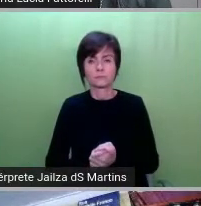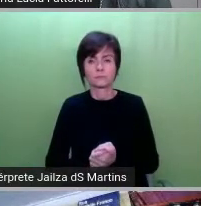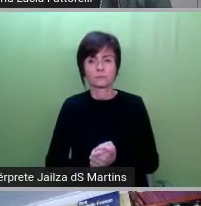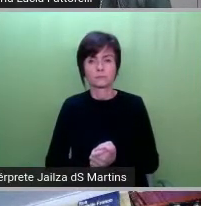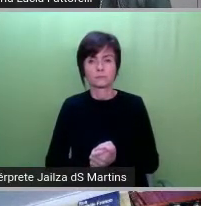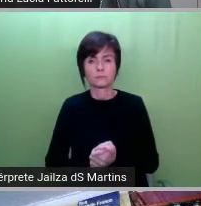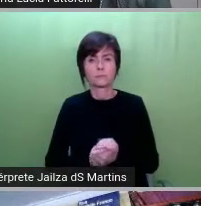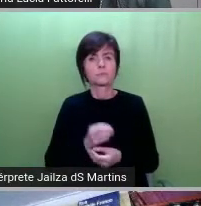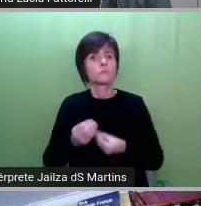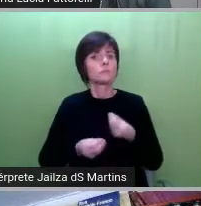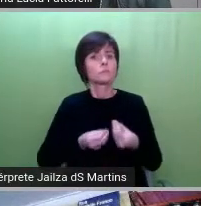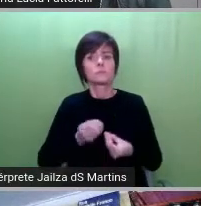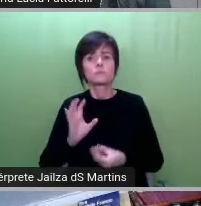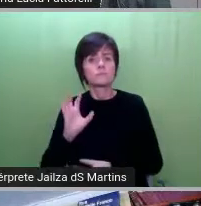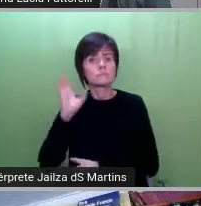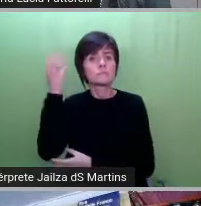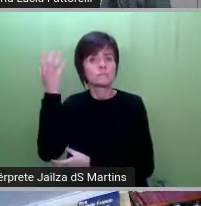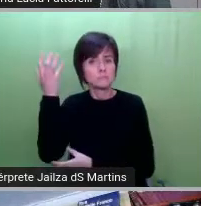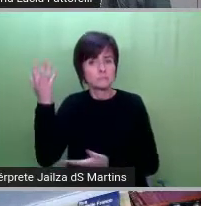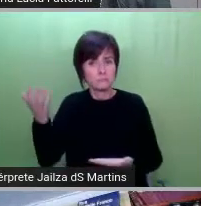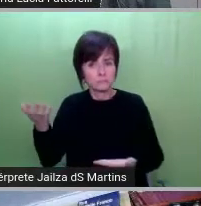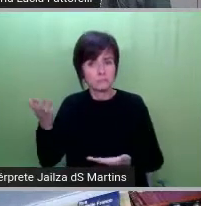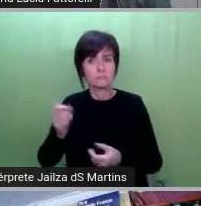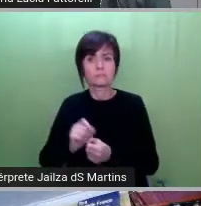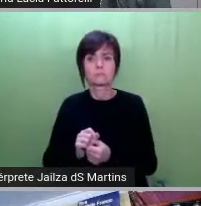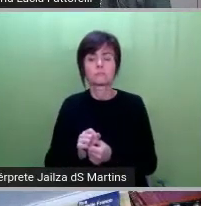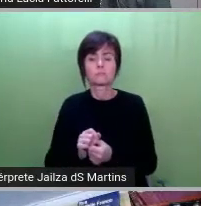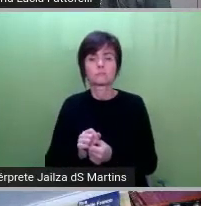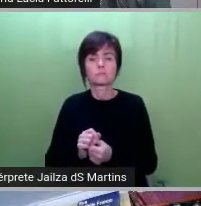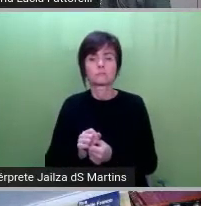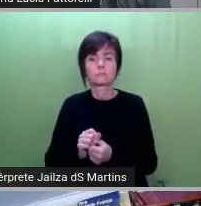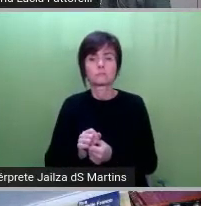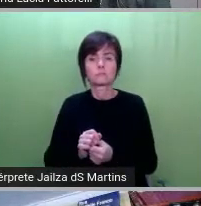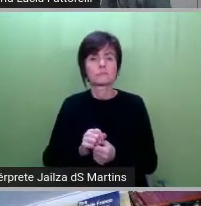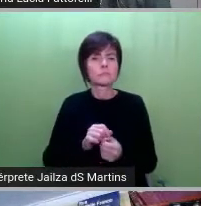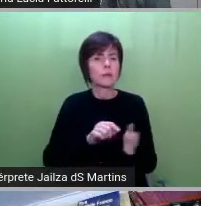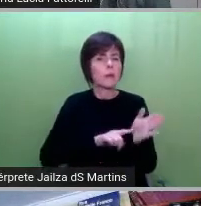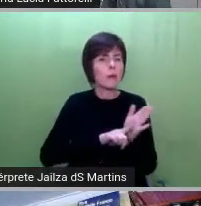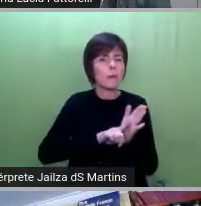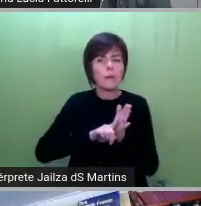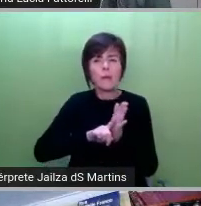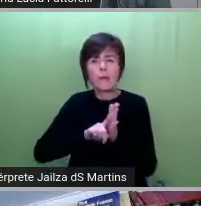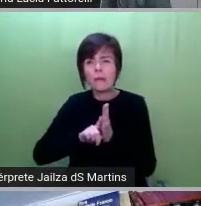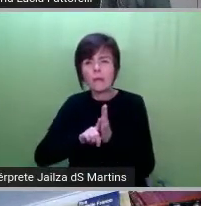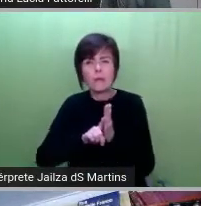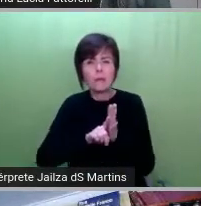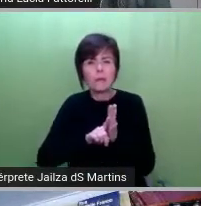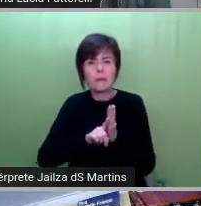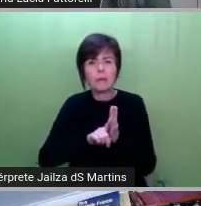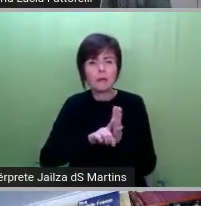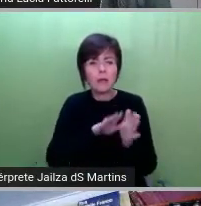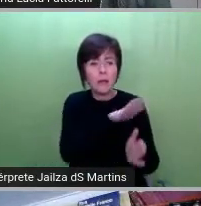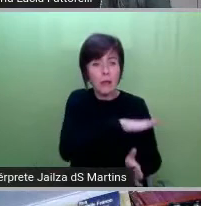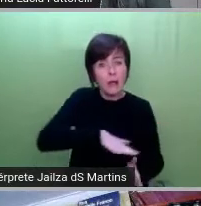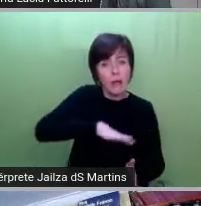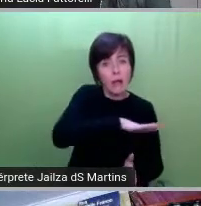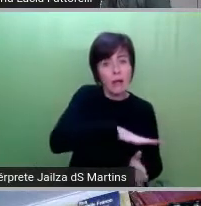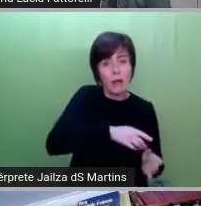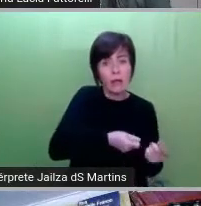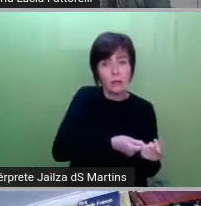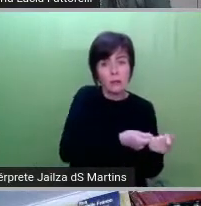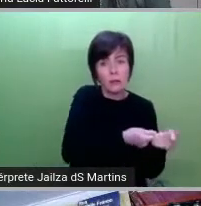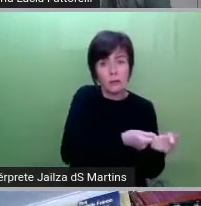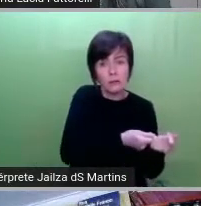E como é que eles decidem isso? Eles fazem a consulta ao mercado. Esse mercado